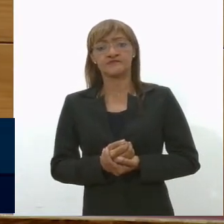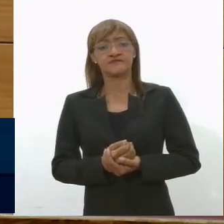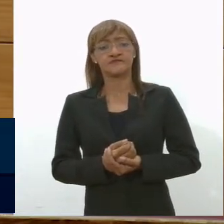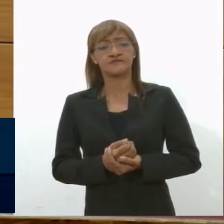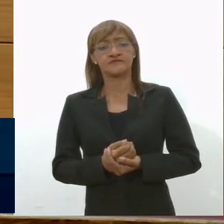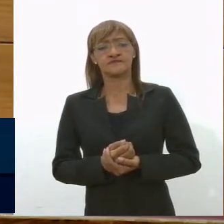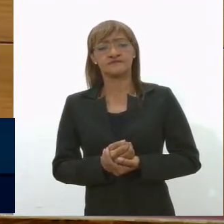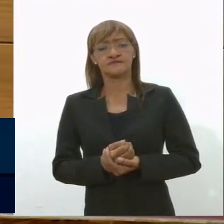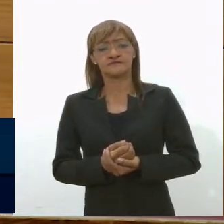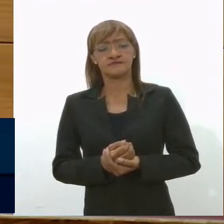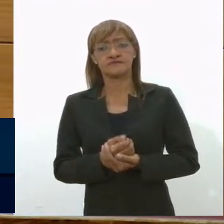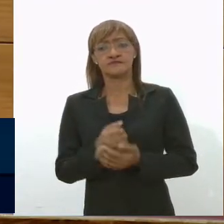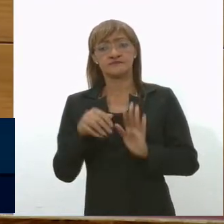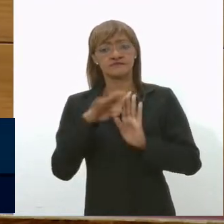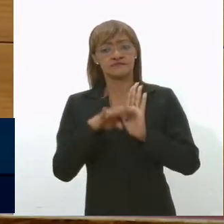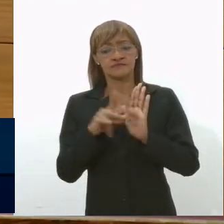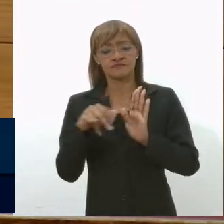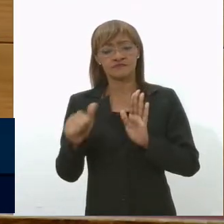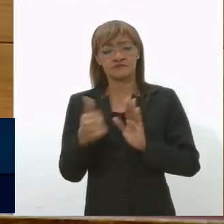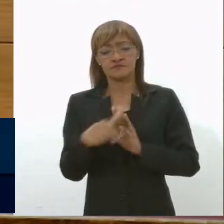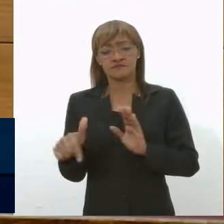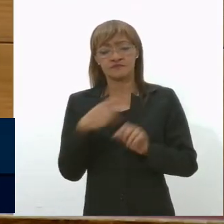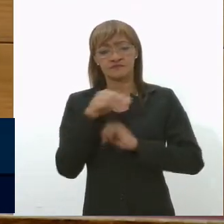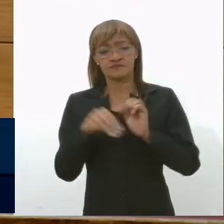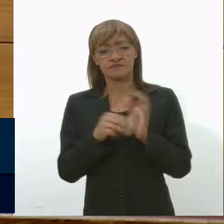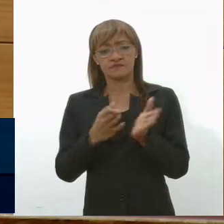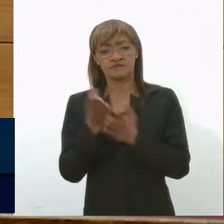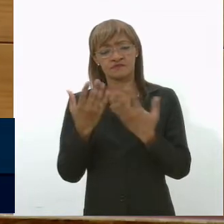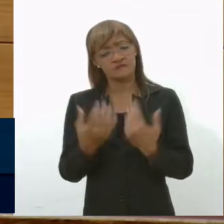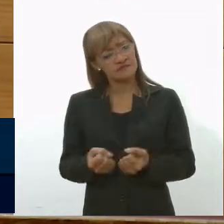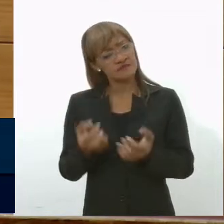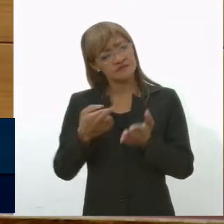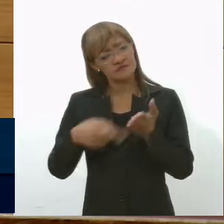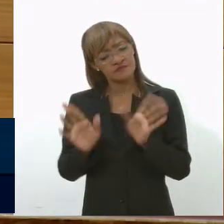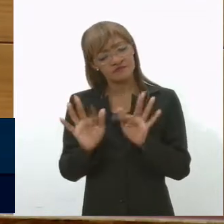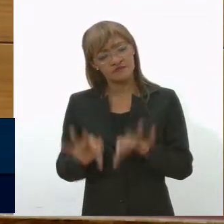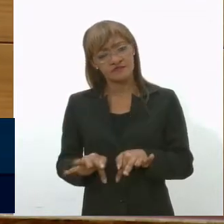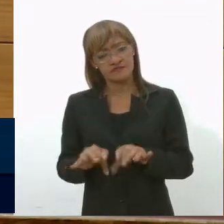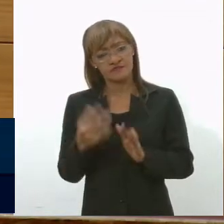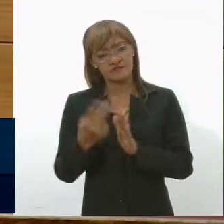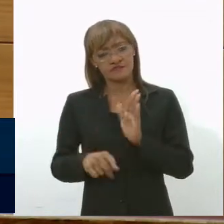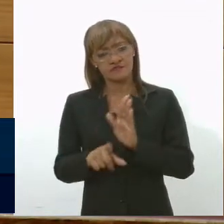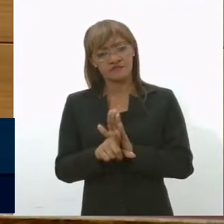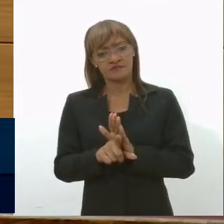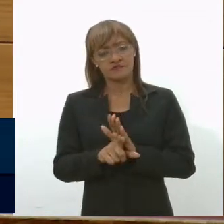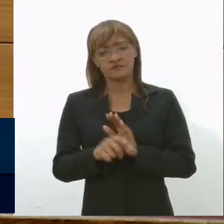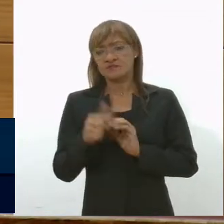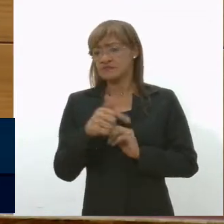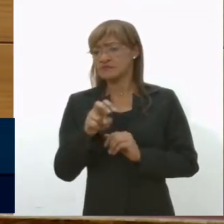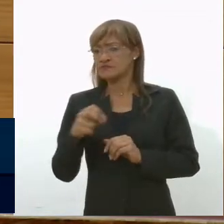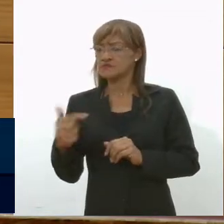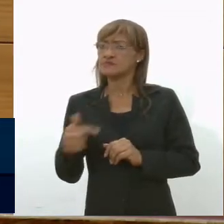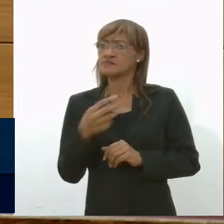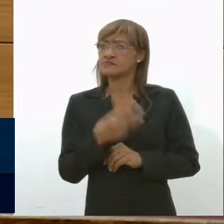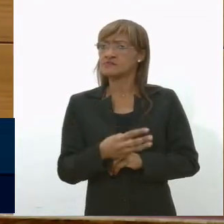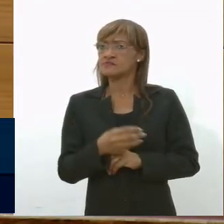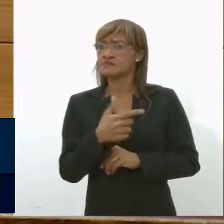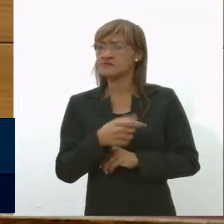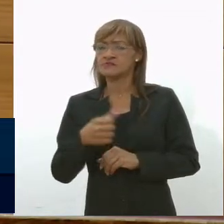Na ordem do dia, não tendo havido emendas, foram declaradas aprovadas em redação final os projetos de lei de número 252, 3, 112,